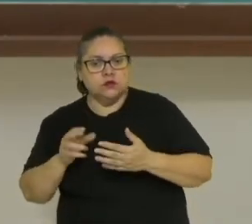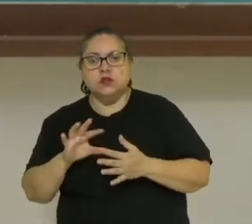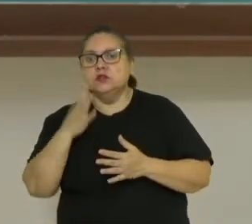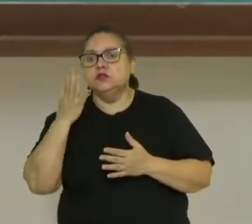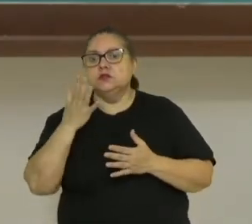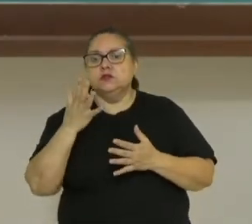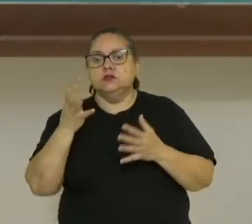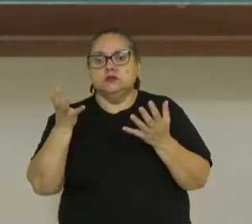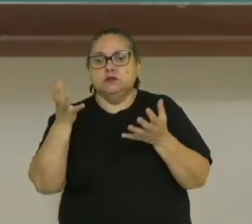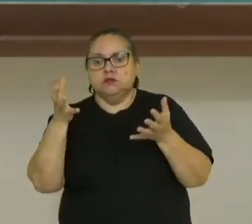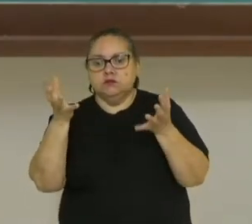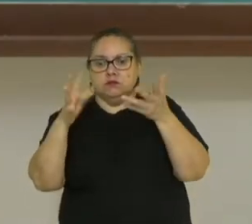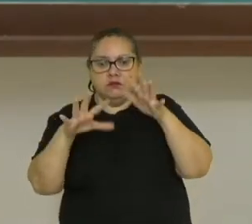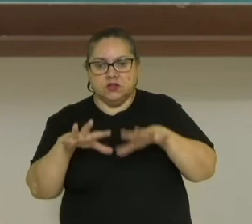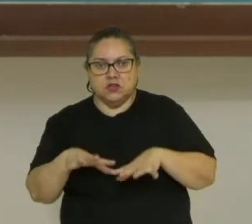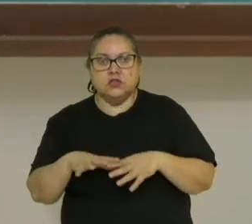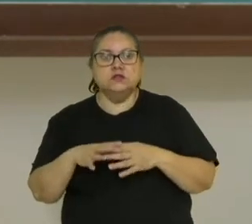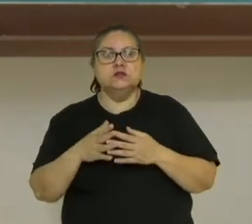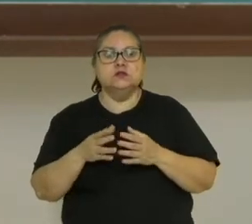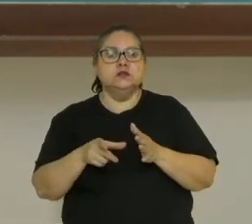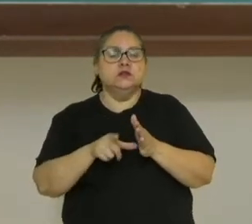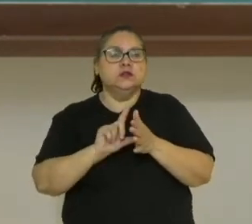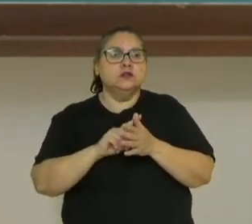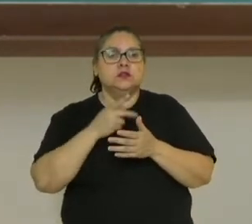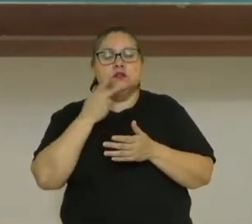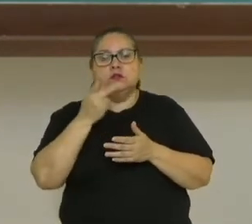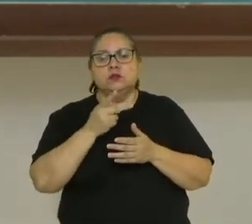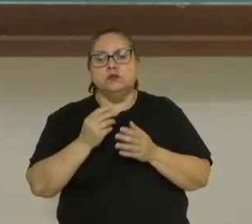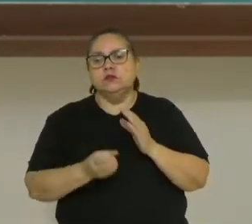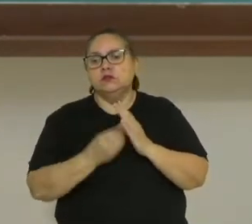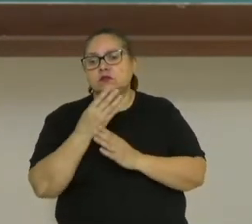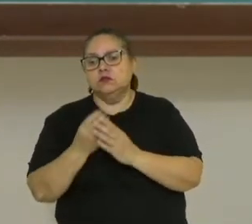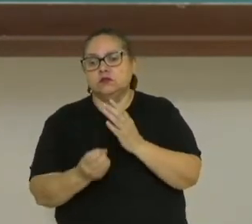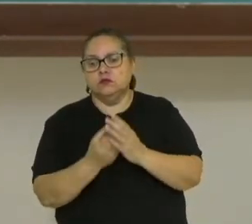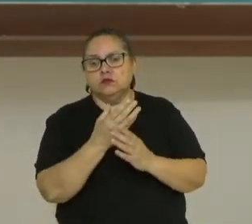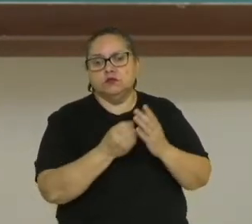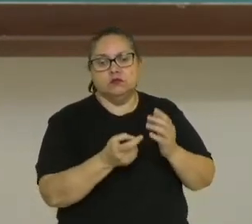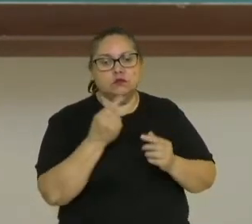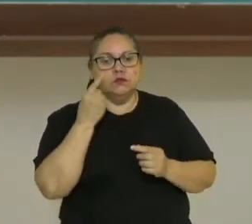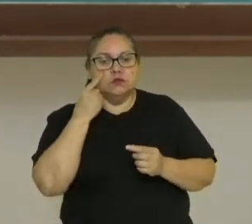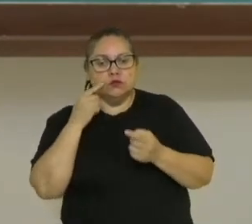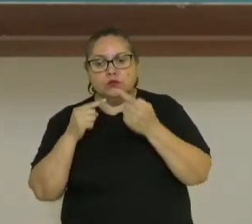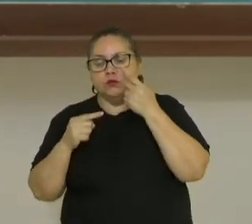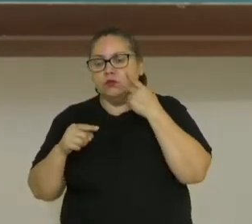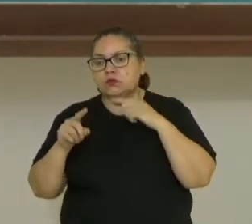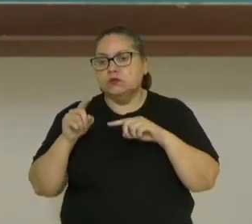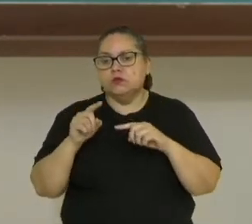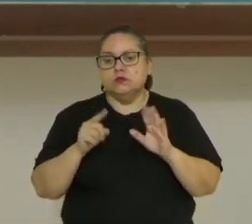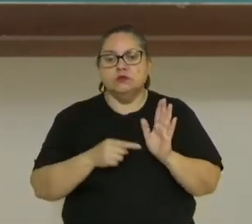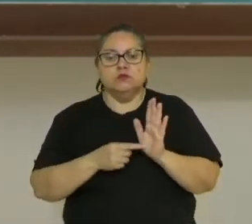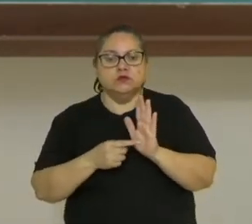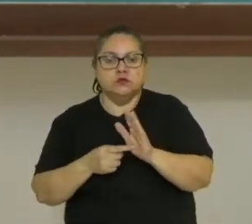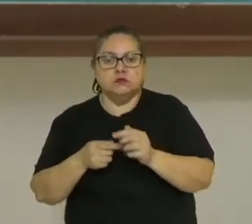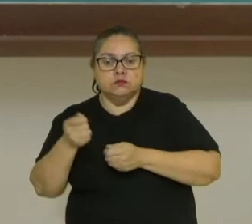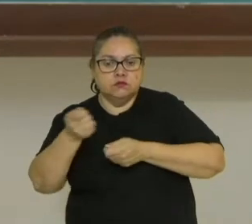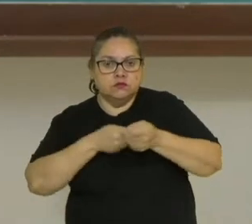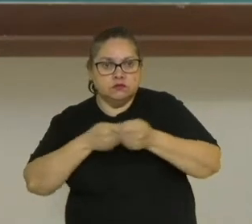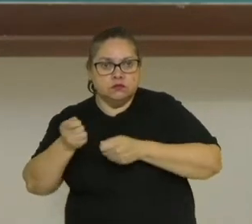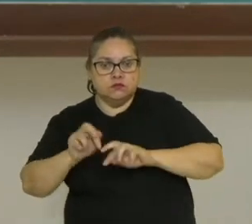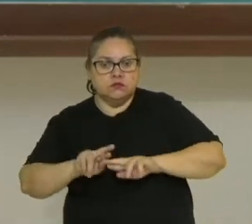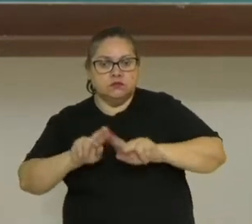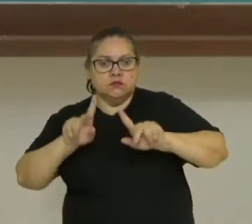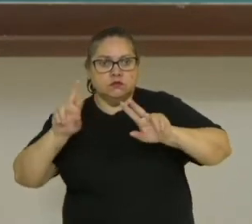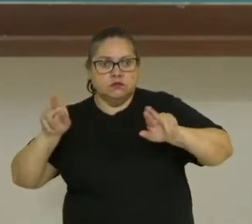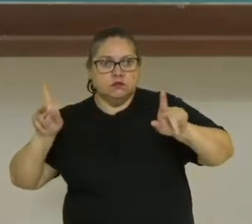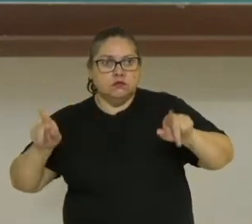alguma crise. É aquilo que eu falei antes, vão surgindo pontos de vista sobre modelos econômicos